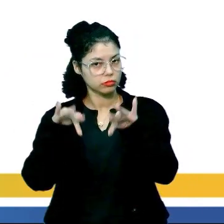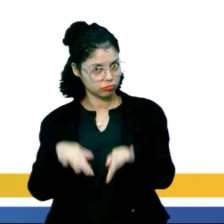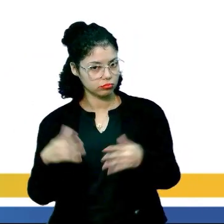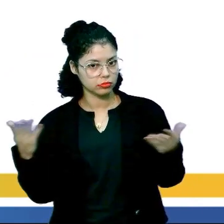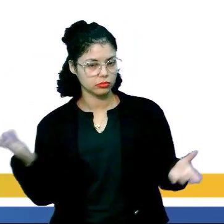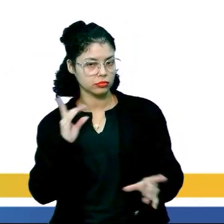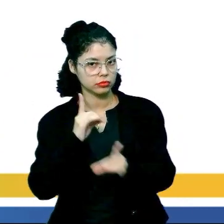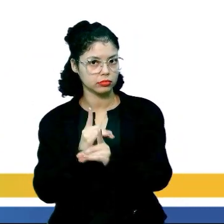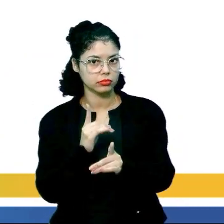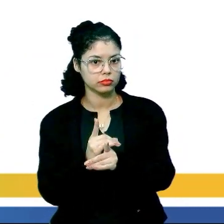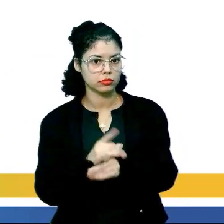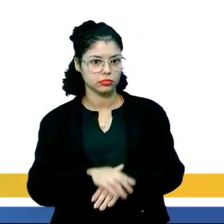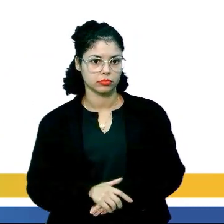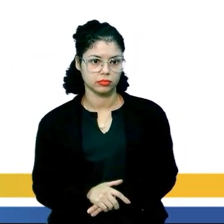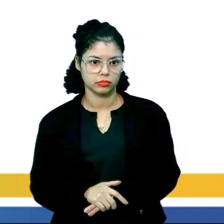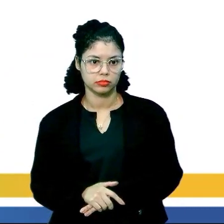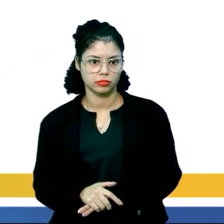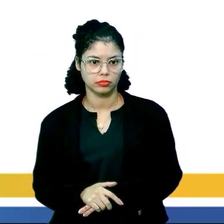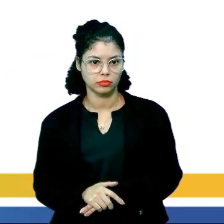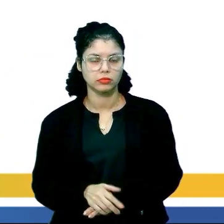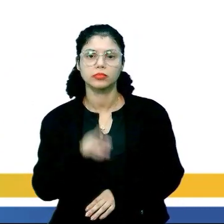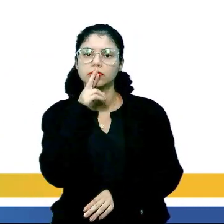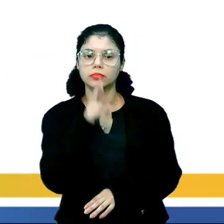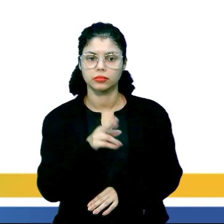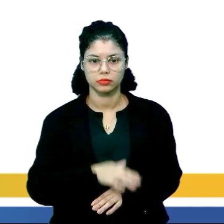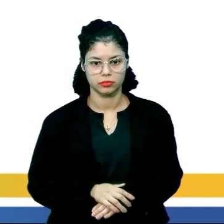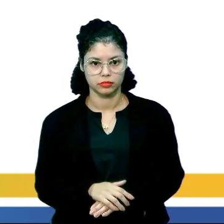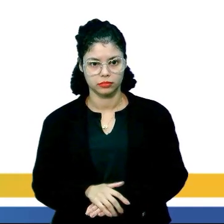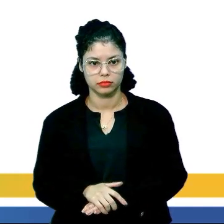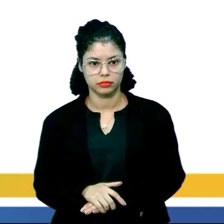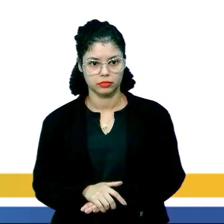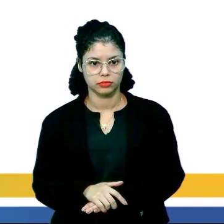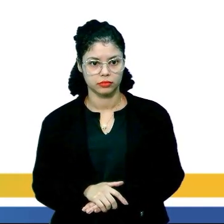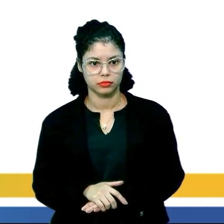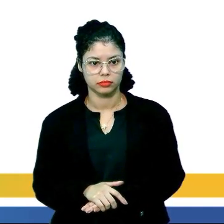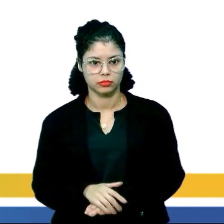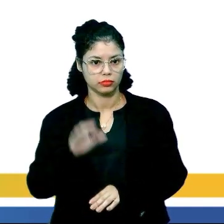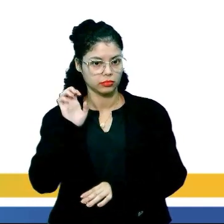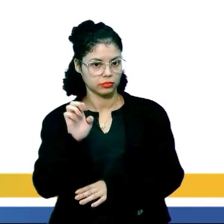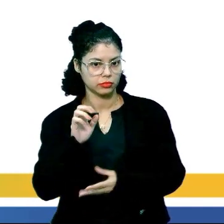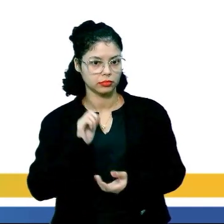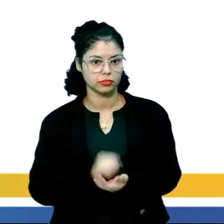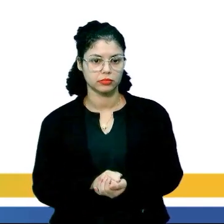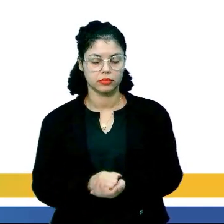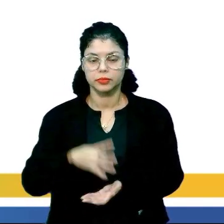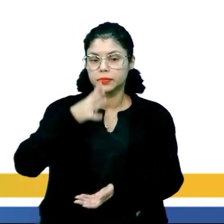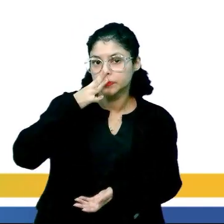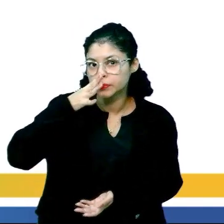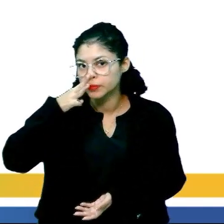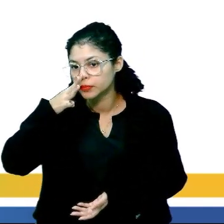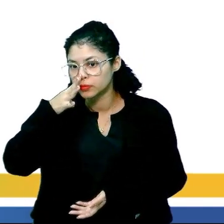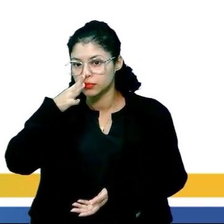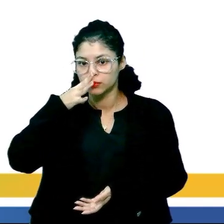Finalmente, nós vamos aí ter como a resposta correta a letra E.